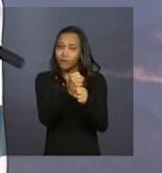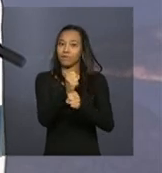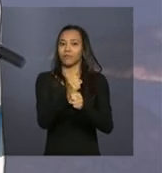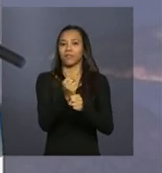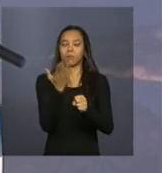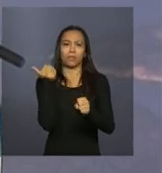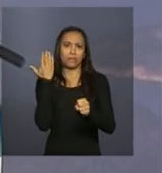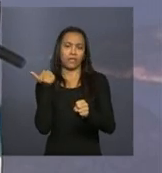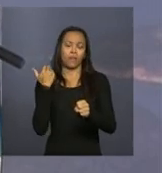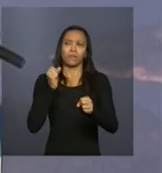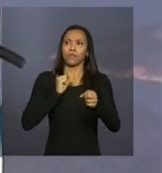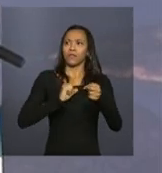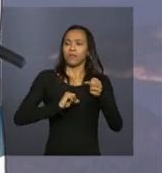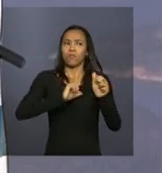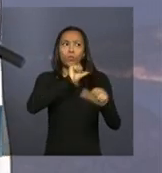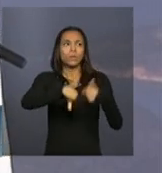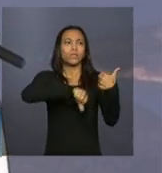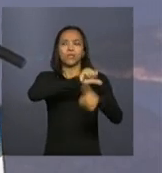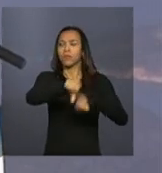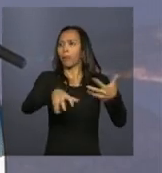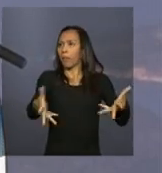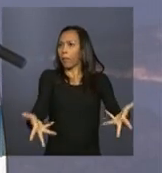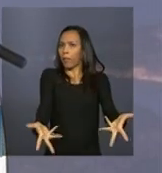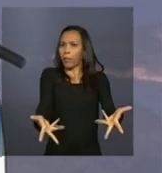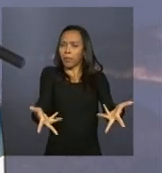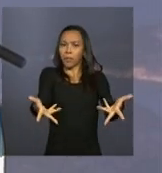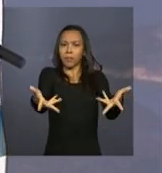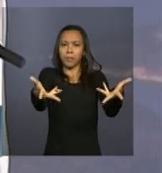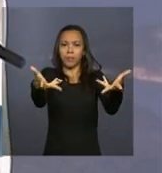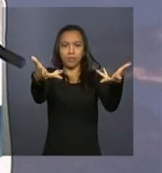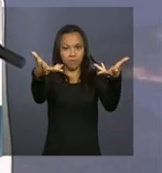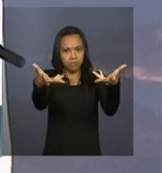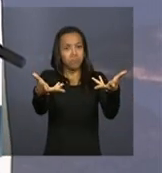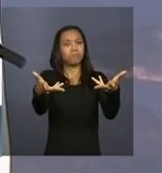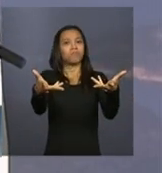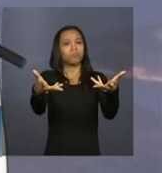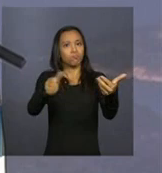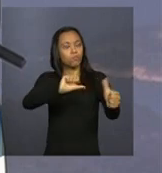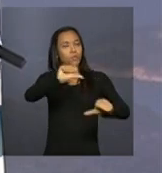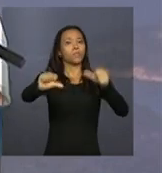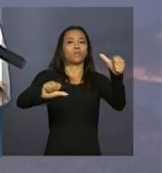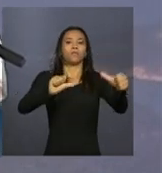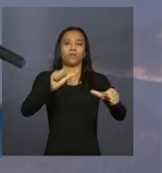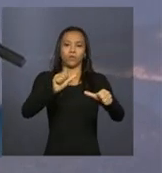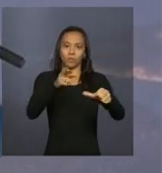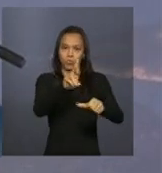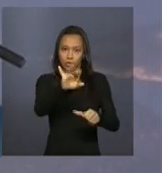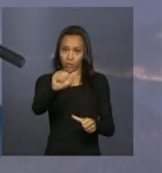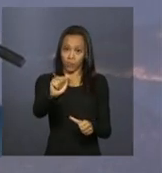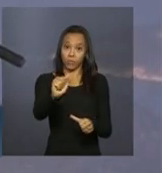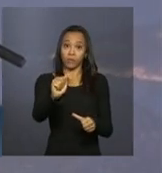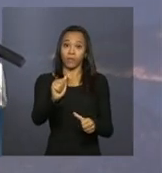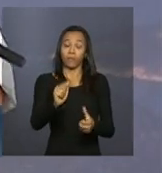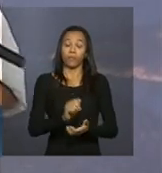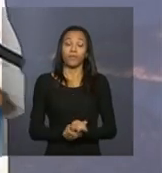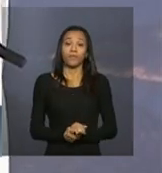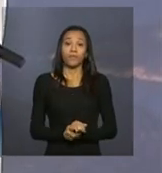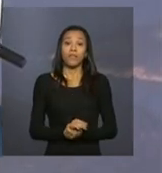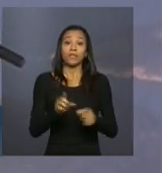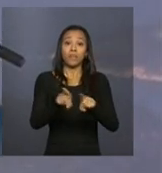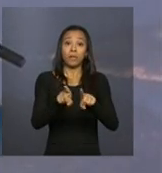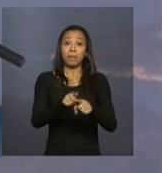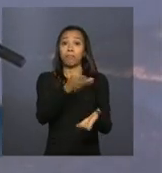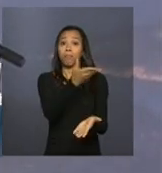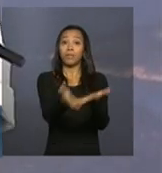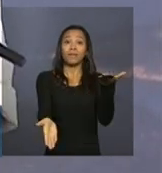angústia da cidade, de mais transformação da cidade. Ao contrário, o Rio perdia ali a condição de